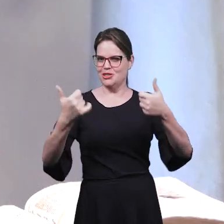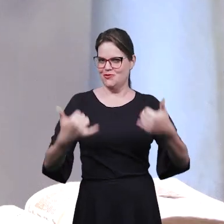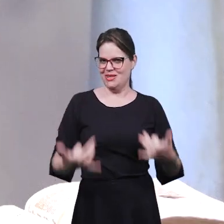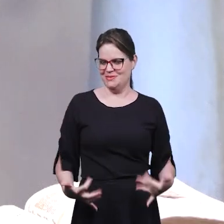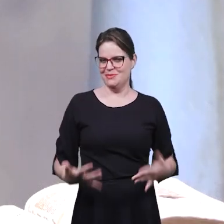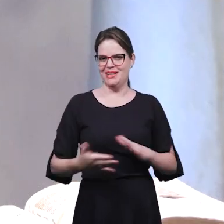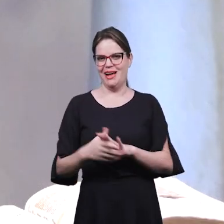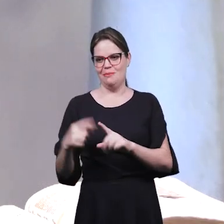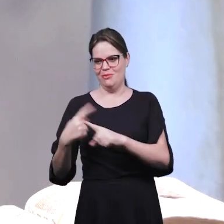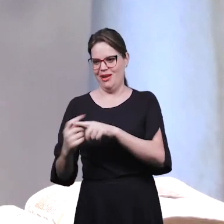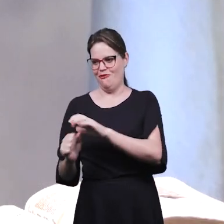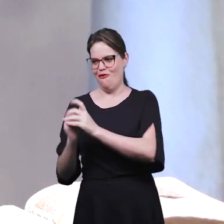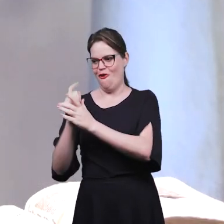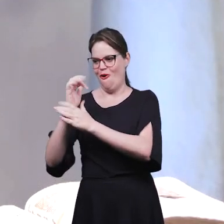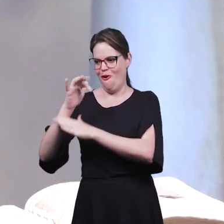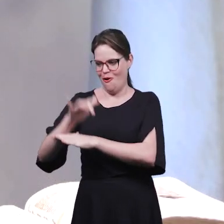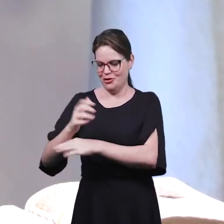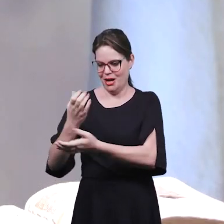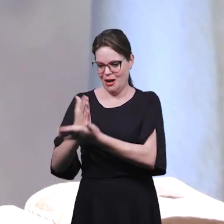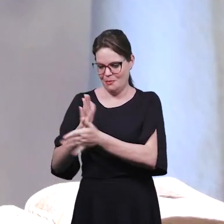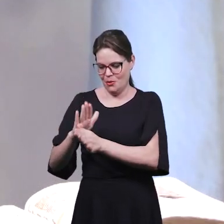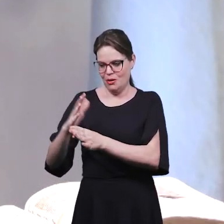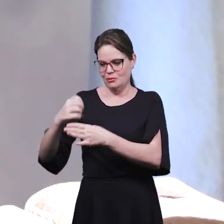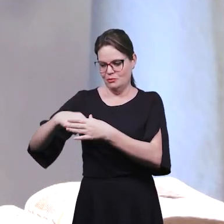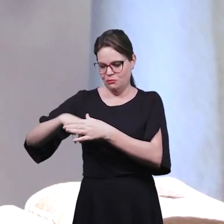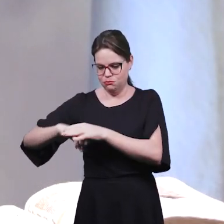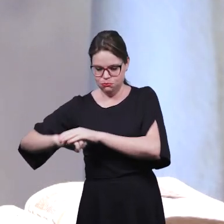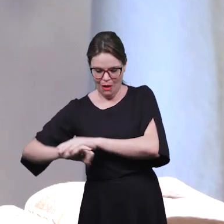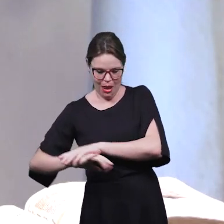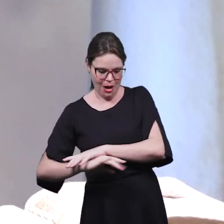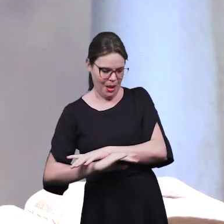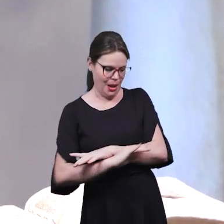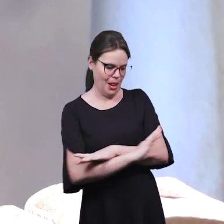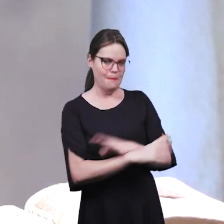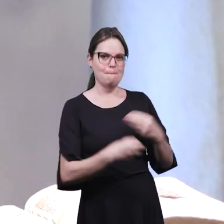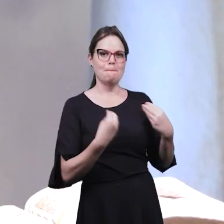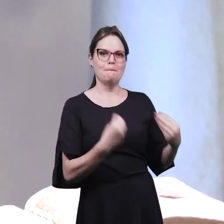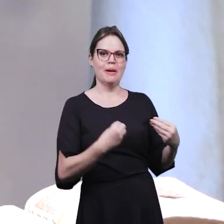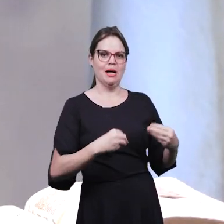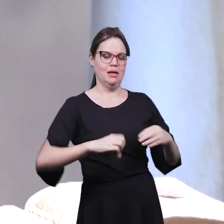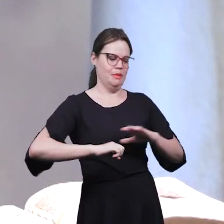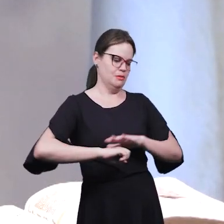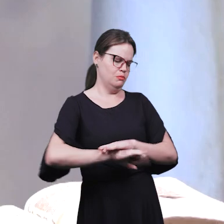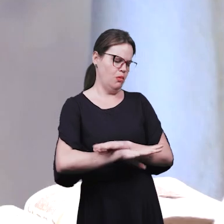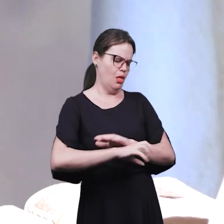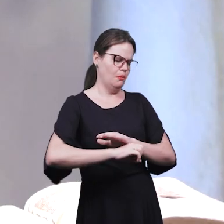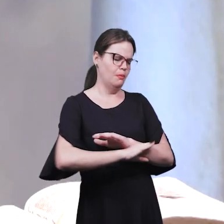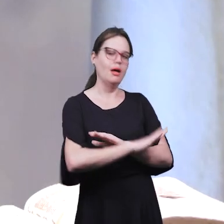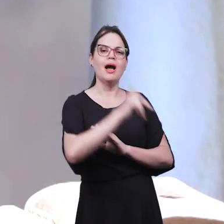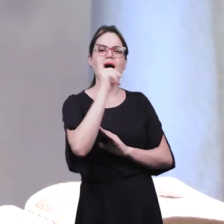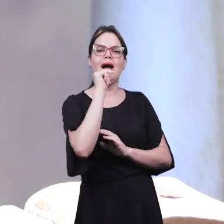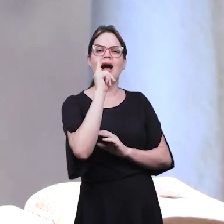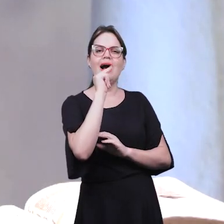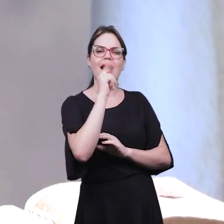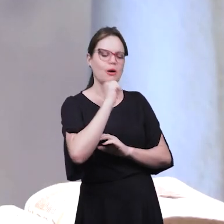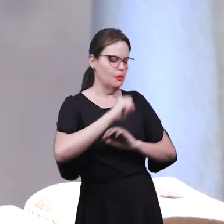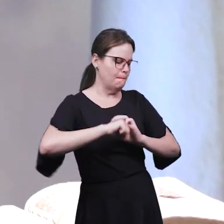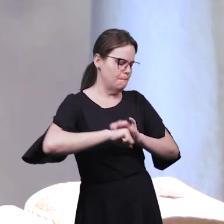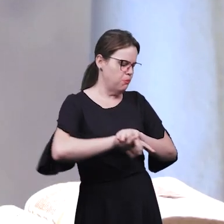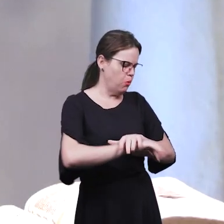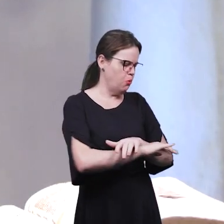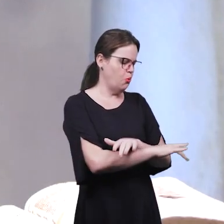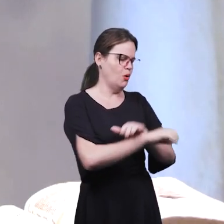daquela fonte, né? O objetivo de abastecer Judá. Nós já lemos no texto aqui de 2 Reis 20:20, 2